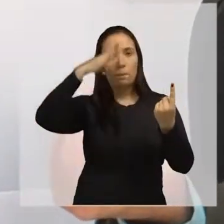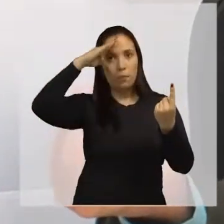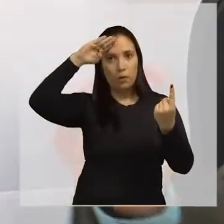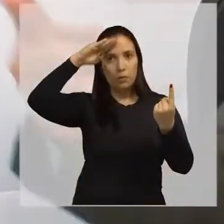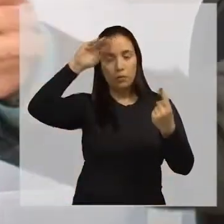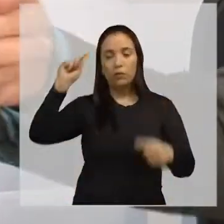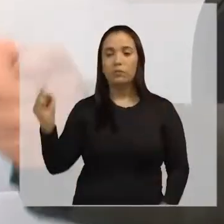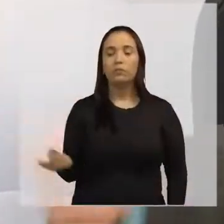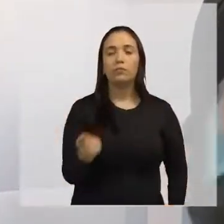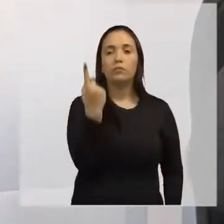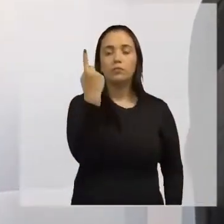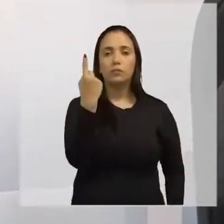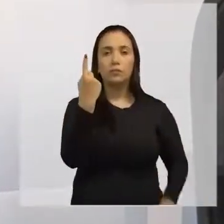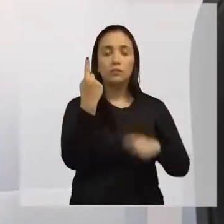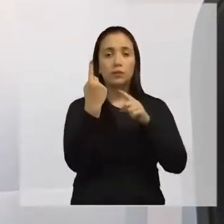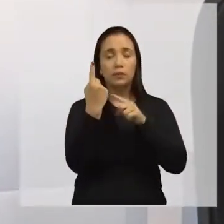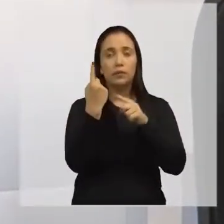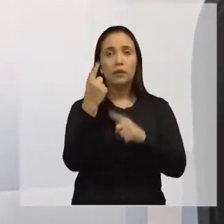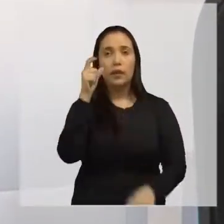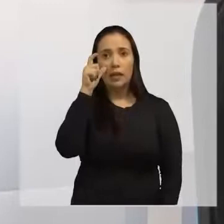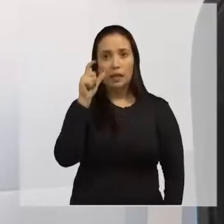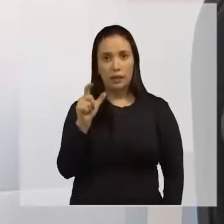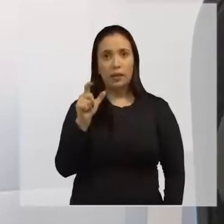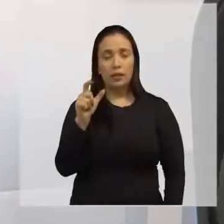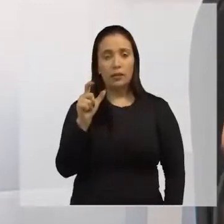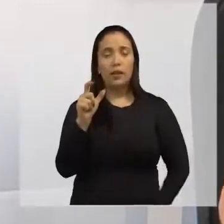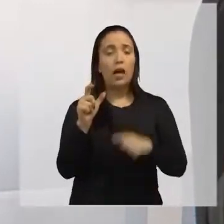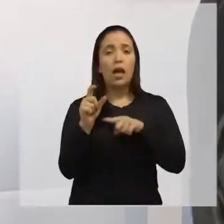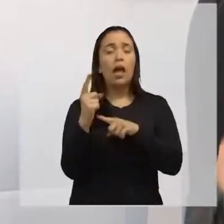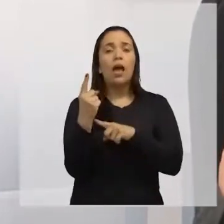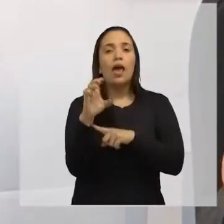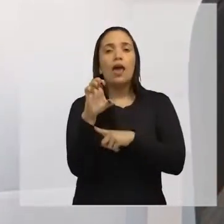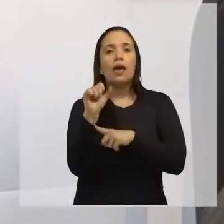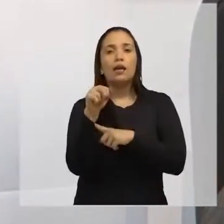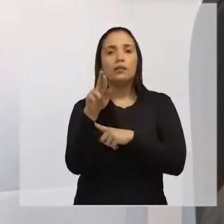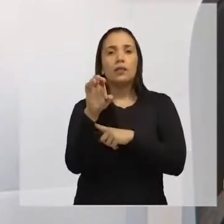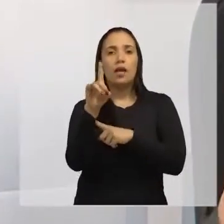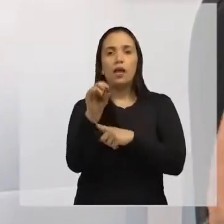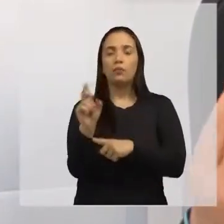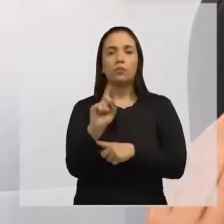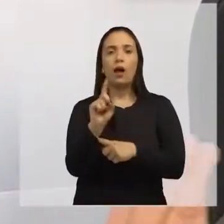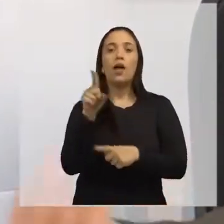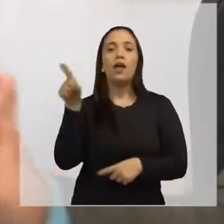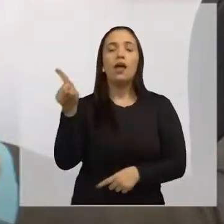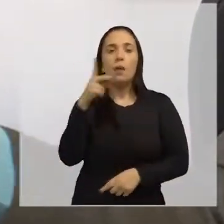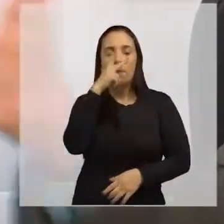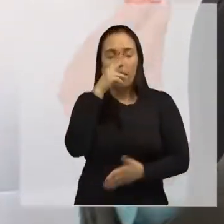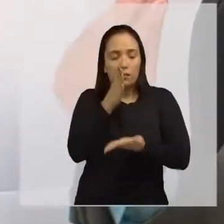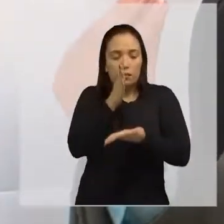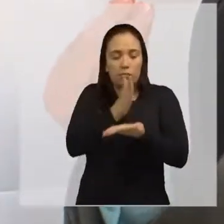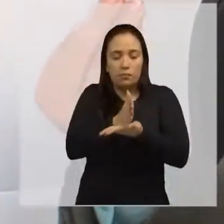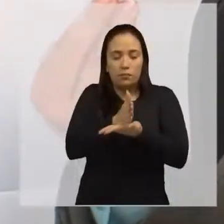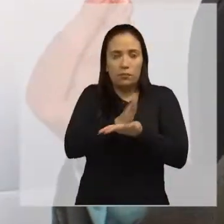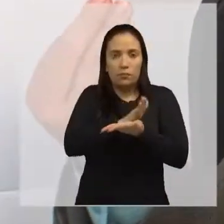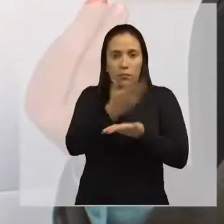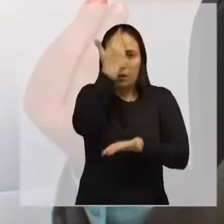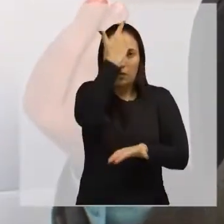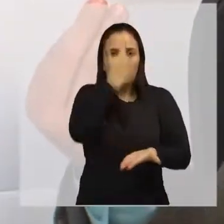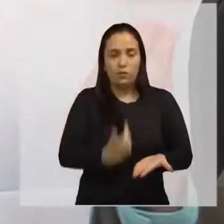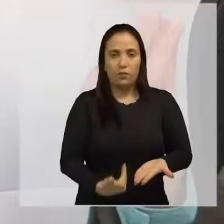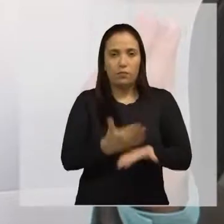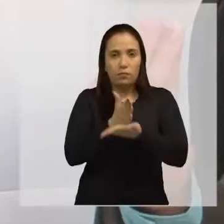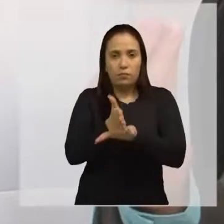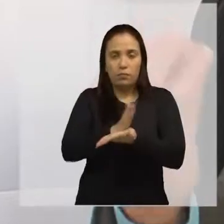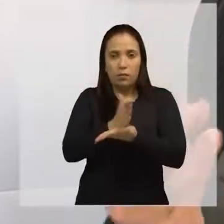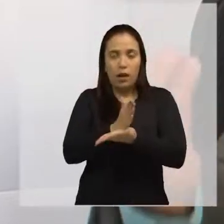o centro. O interessante, não é centro-esquerda. Eu acho que o centro está ocupando o centro. Está atraindo tanto o eleitor de centro-direita como o eleitor